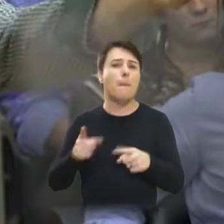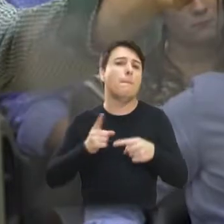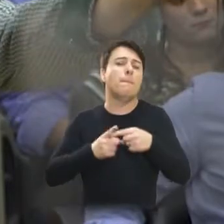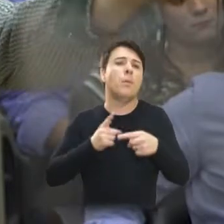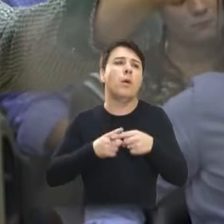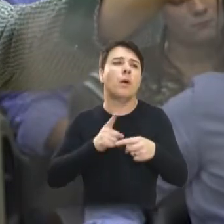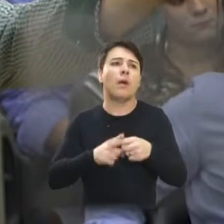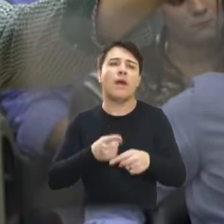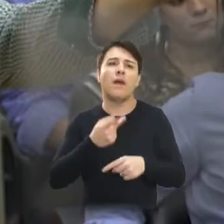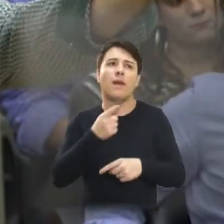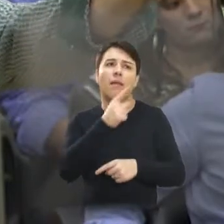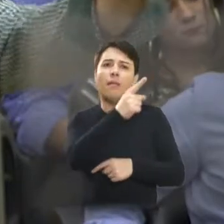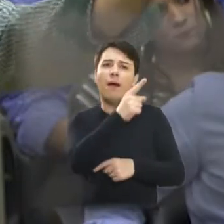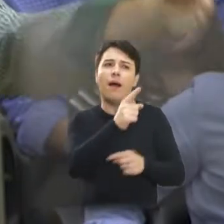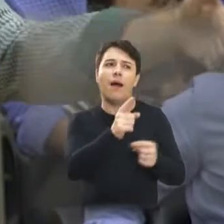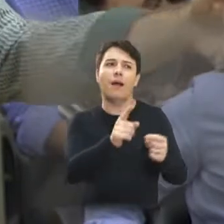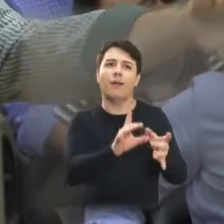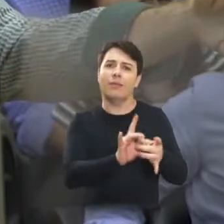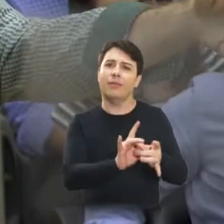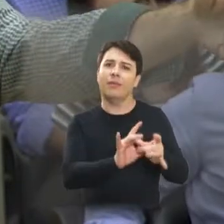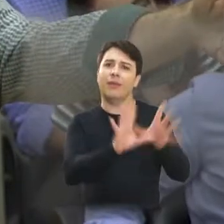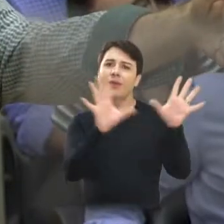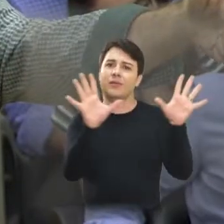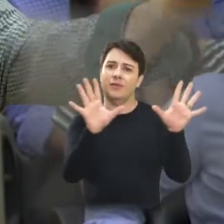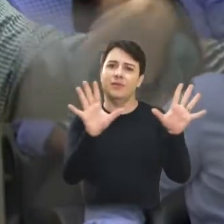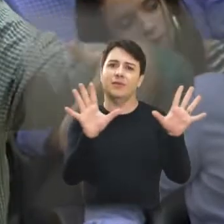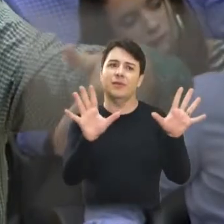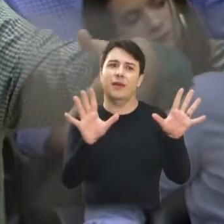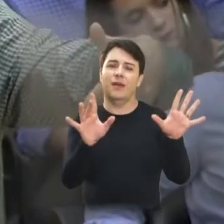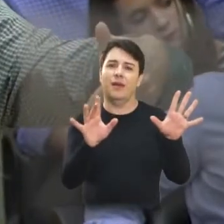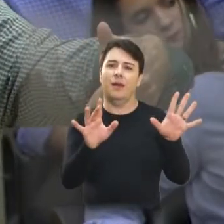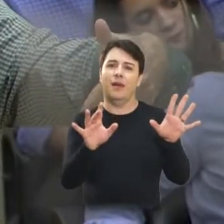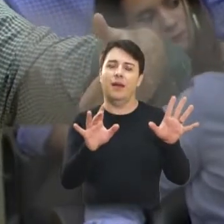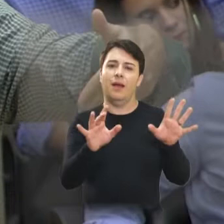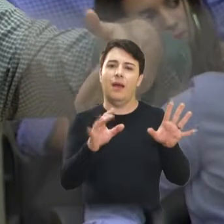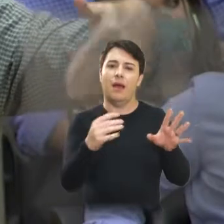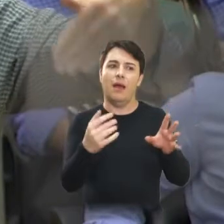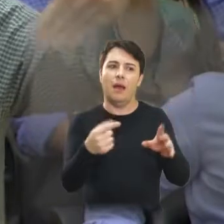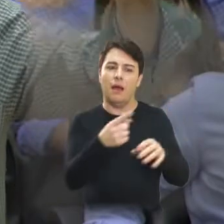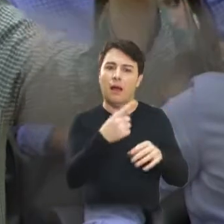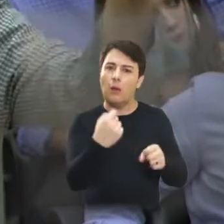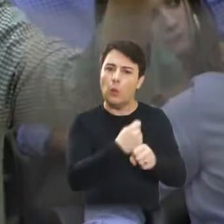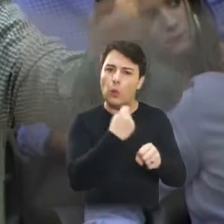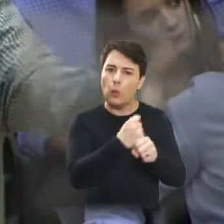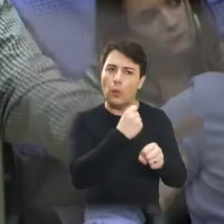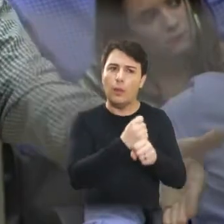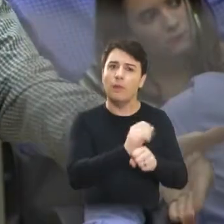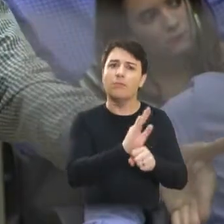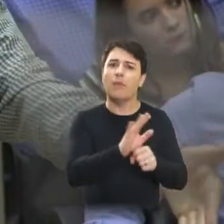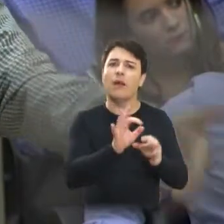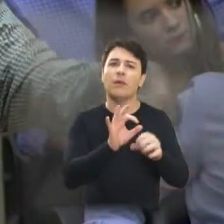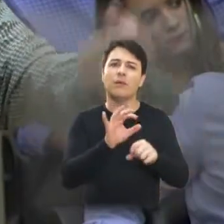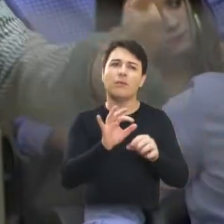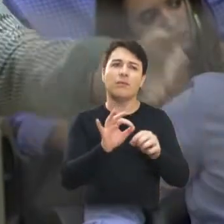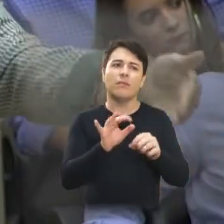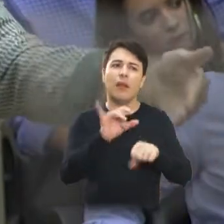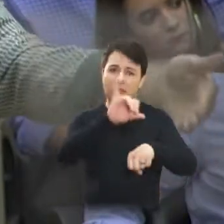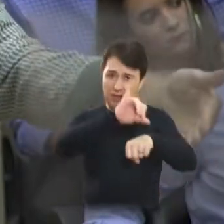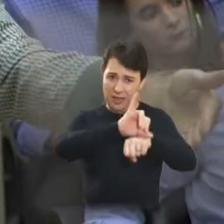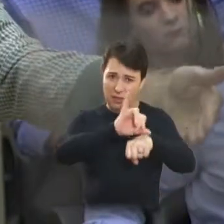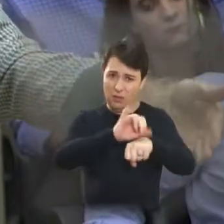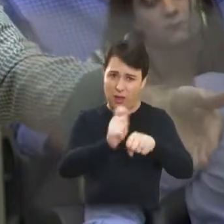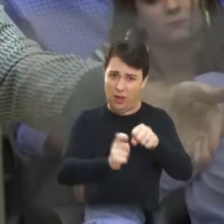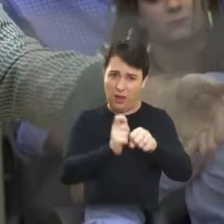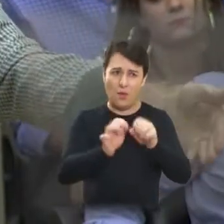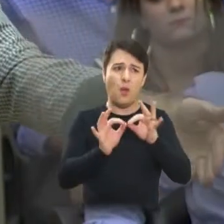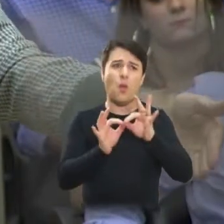numa distância maior da cidade, do centro da cidade, onde você não tem equipamentos,